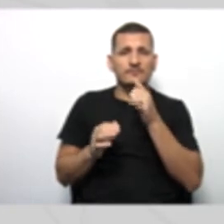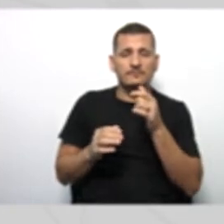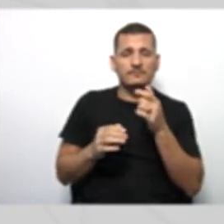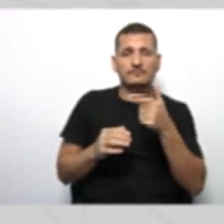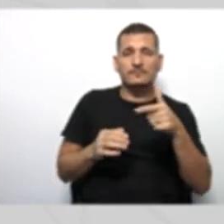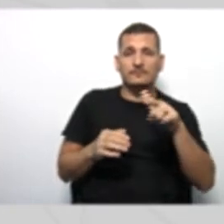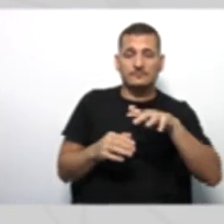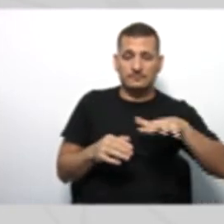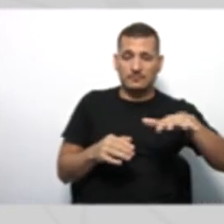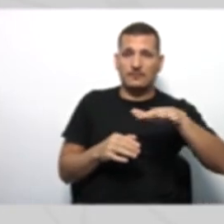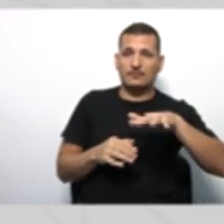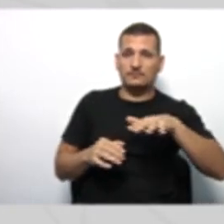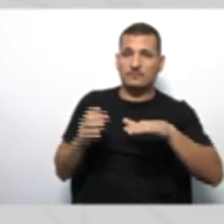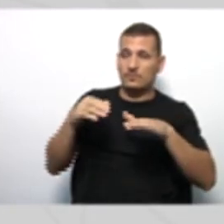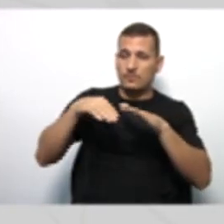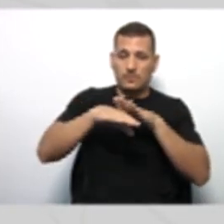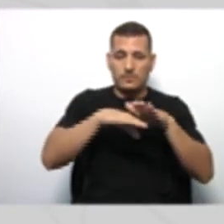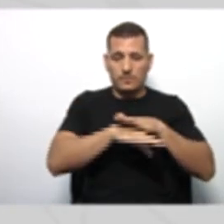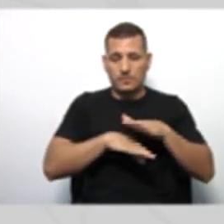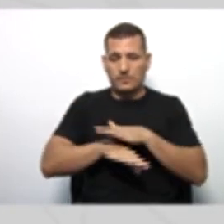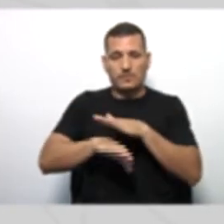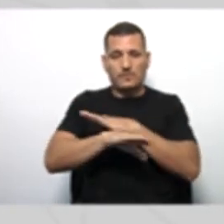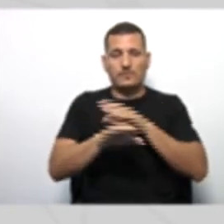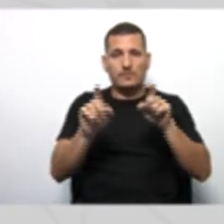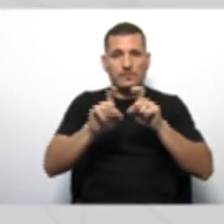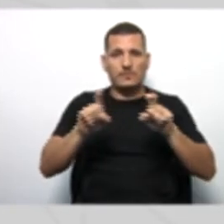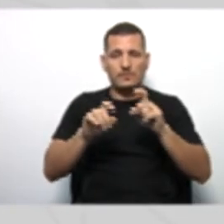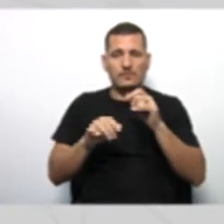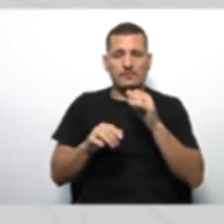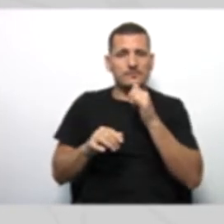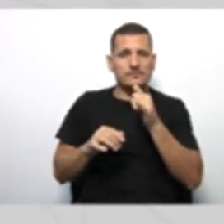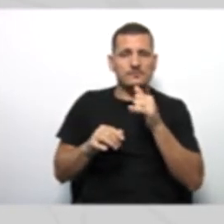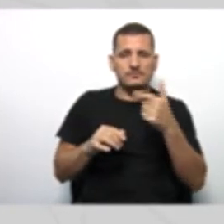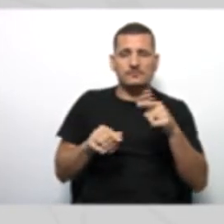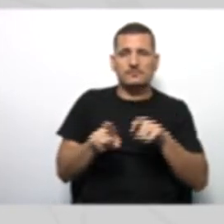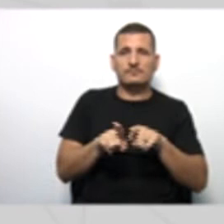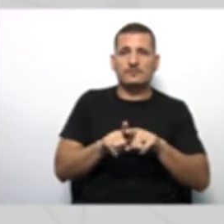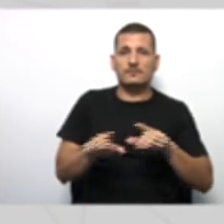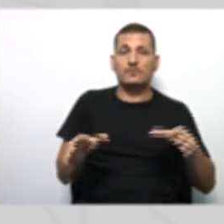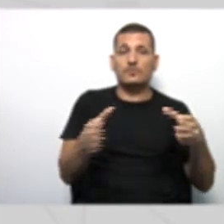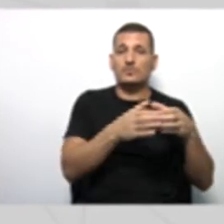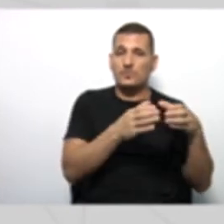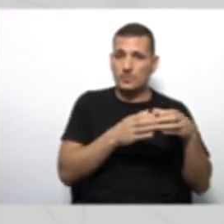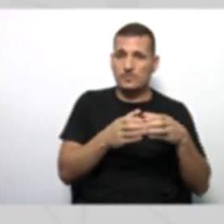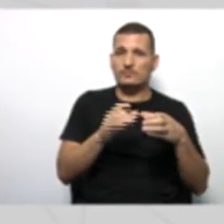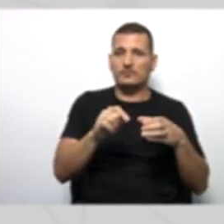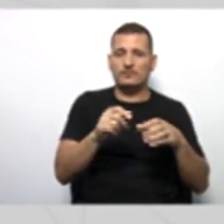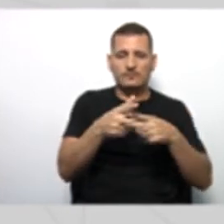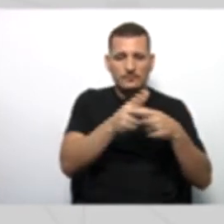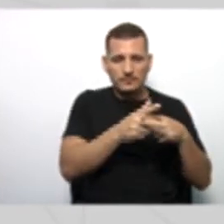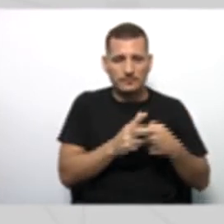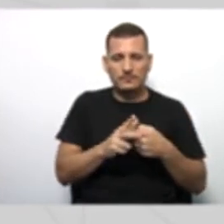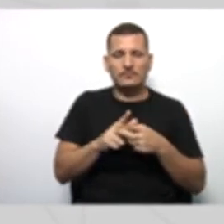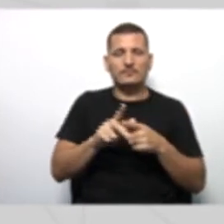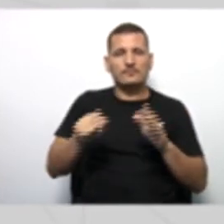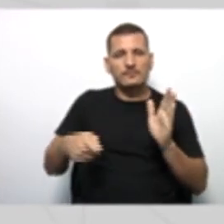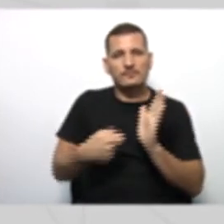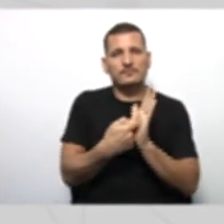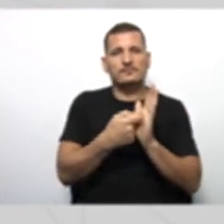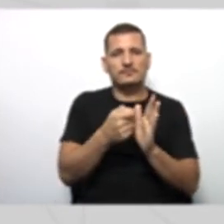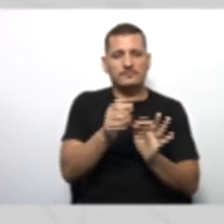sala ou armazém, por exemplo. Então, se você está esperando para o final do mês essa entrega, se a gente está, por exemplo, lá para o dia